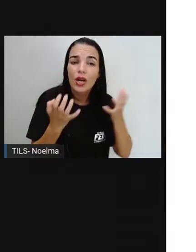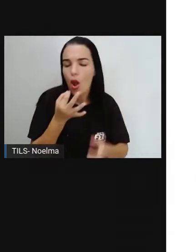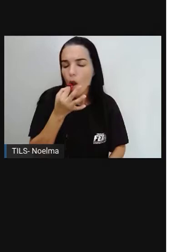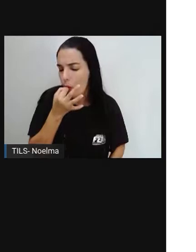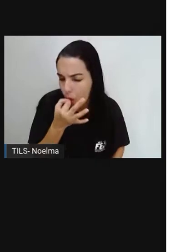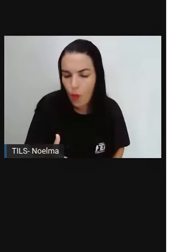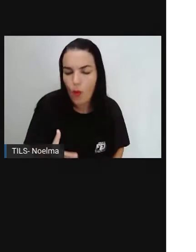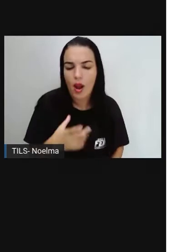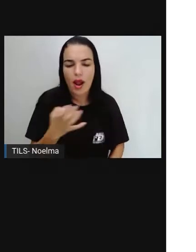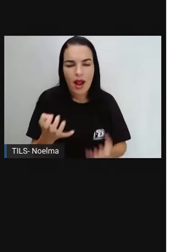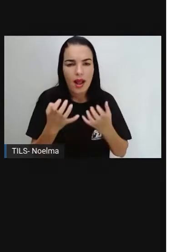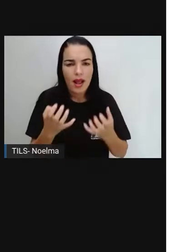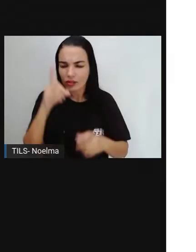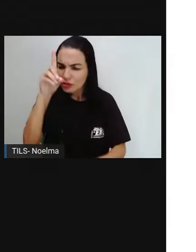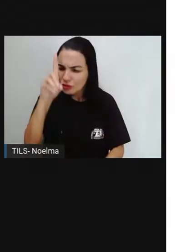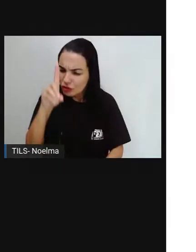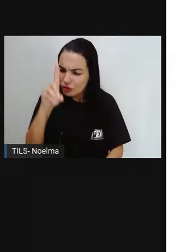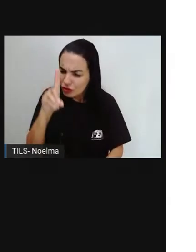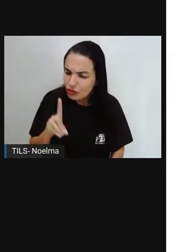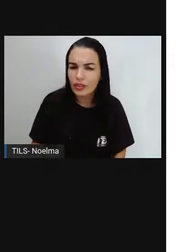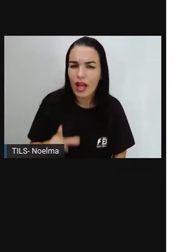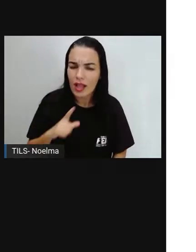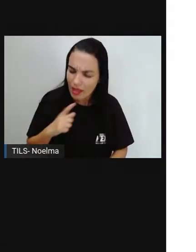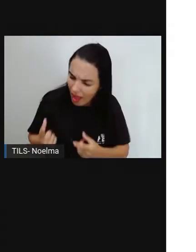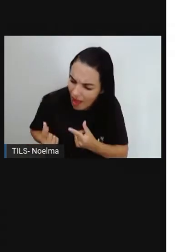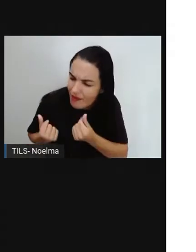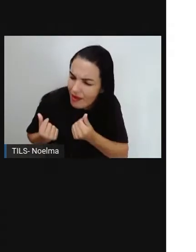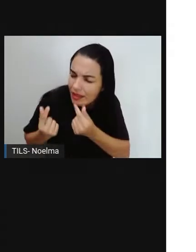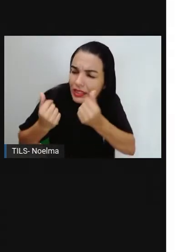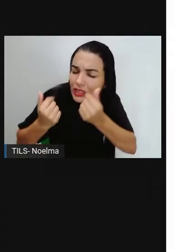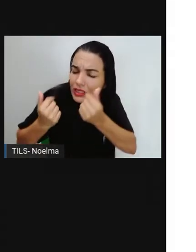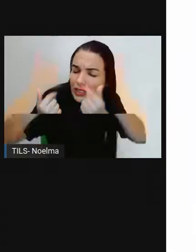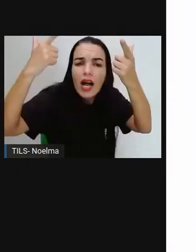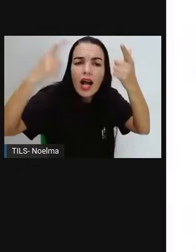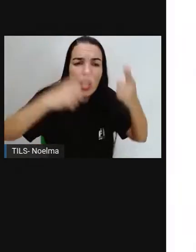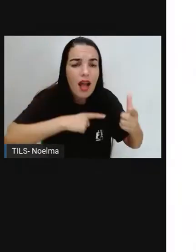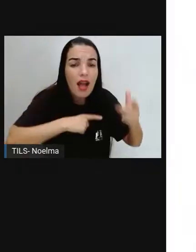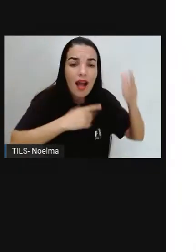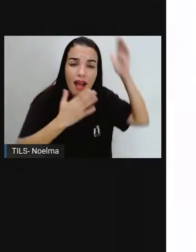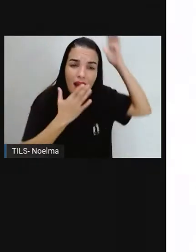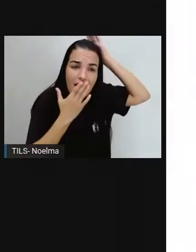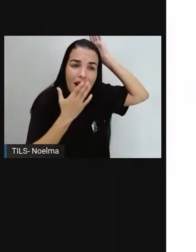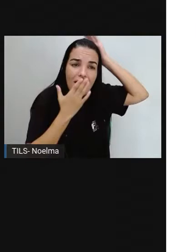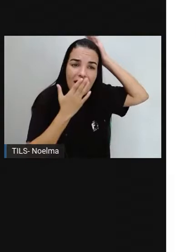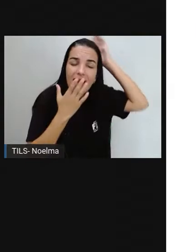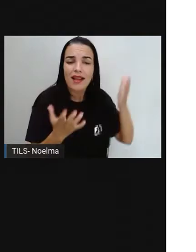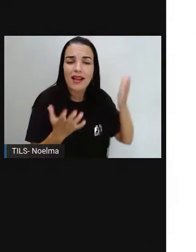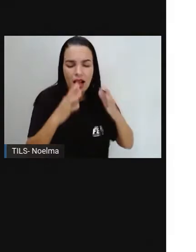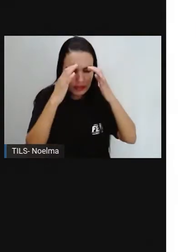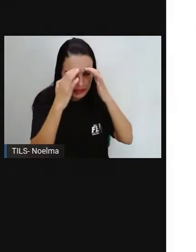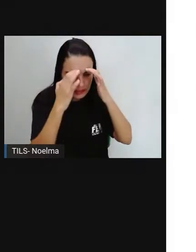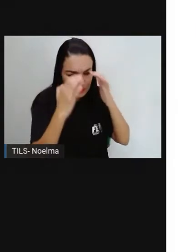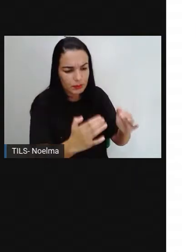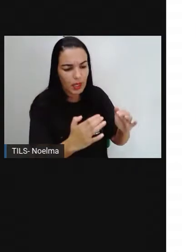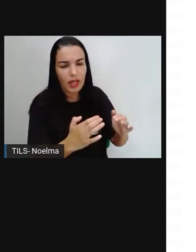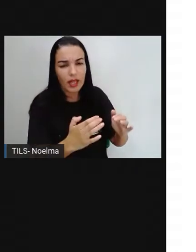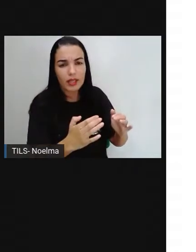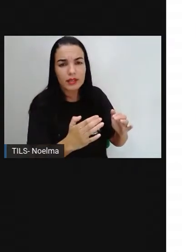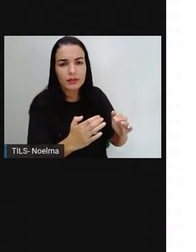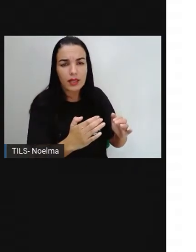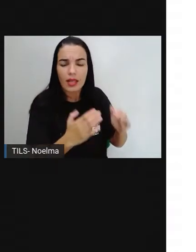quer direitos, quer valorização. Índio quer respeito, índio